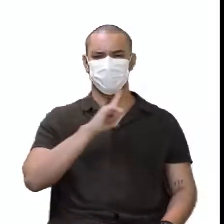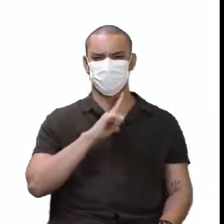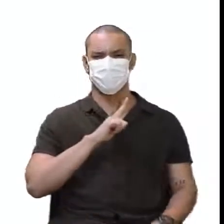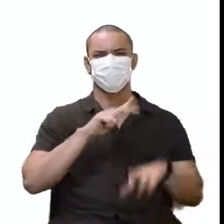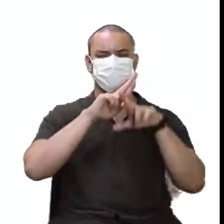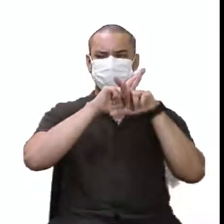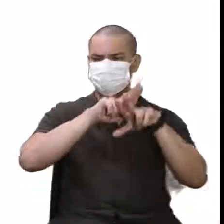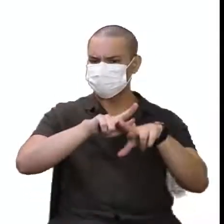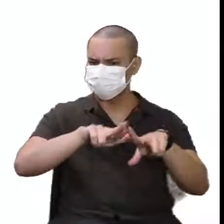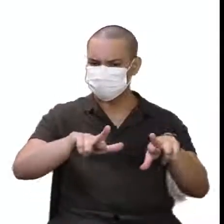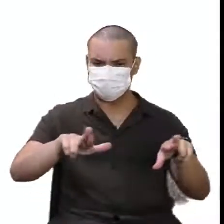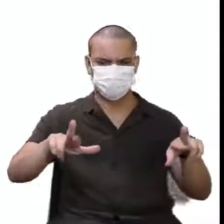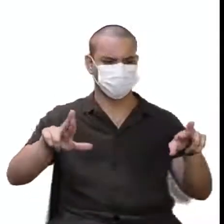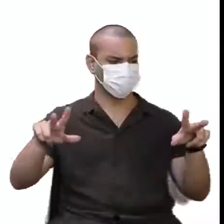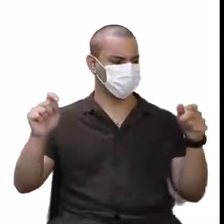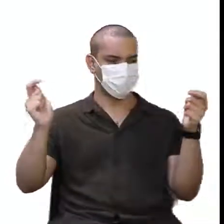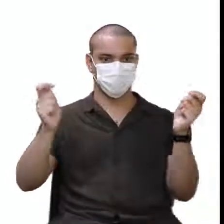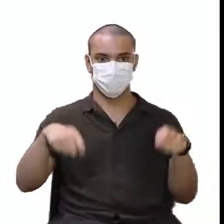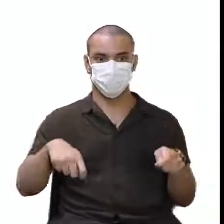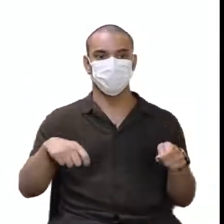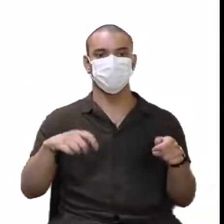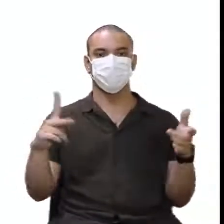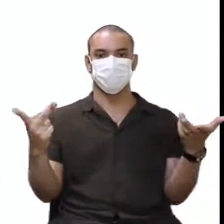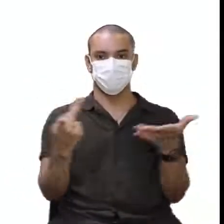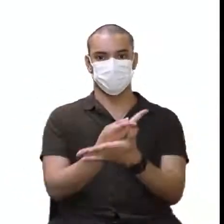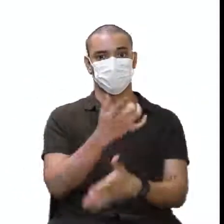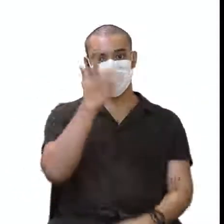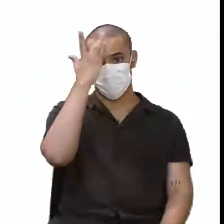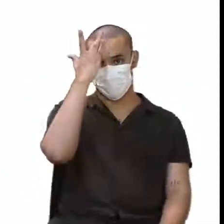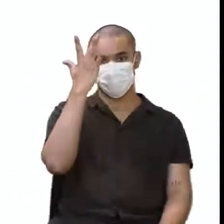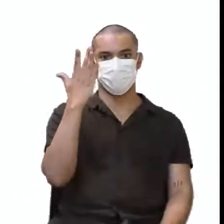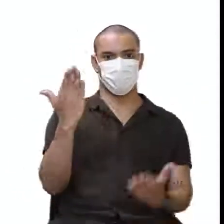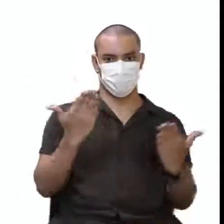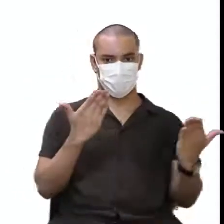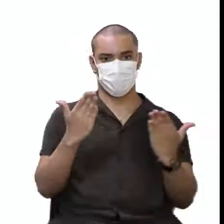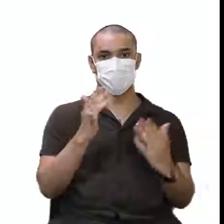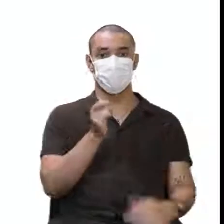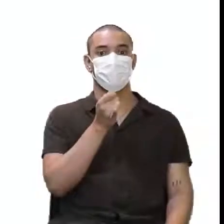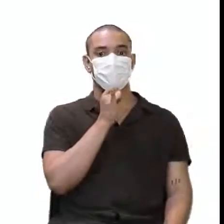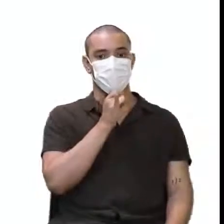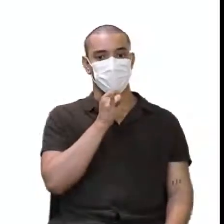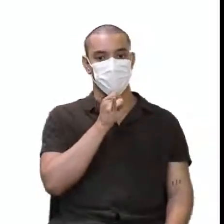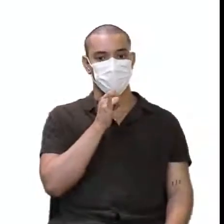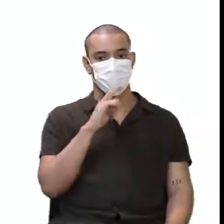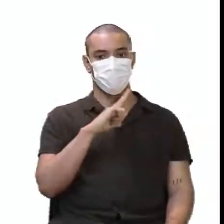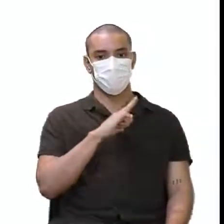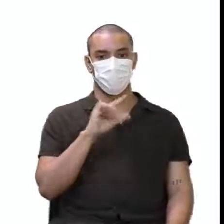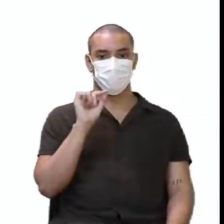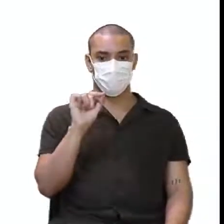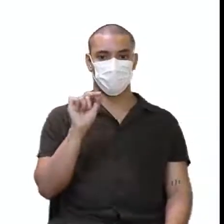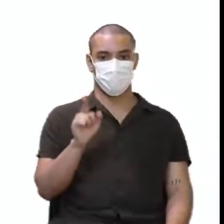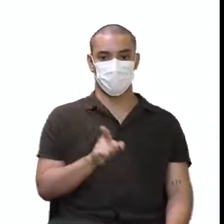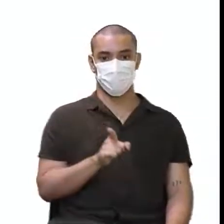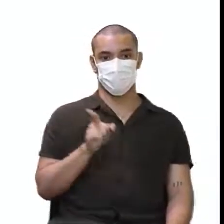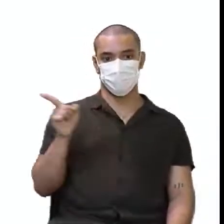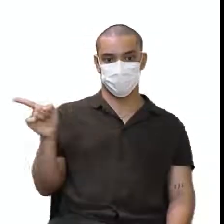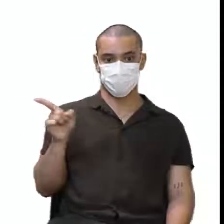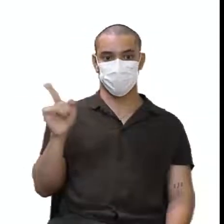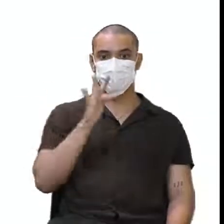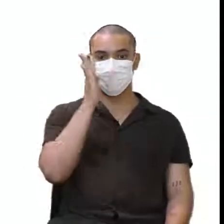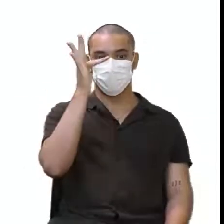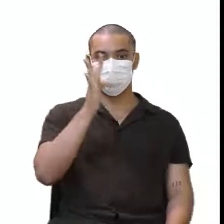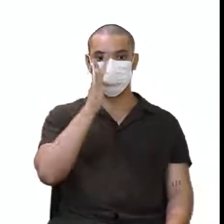variedades disponíveis, dotadas de características de fácil comparação. Por exemplo, a gente tem aí a variedade que